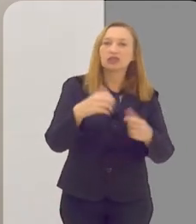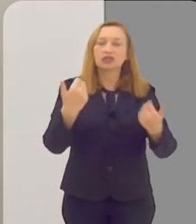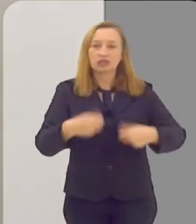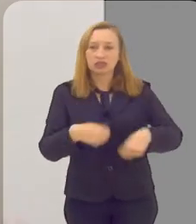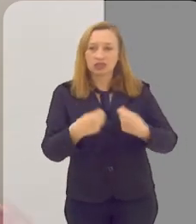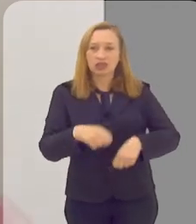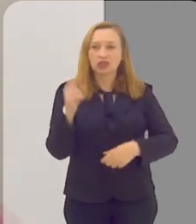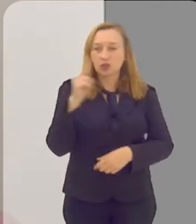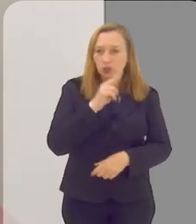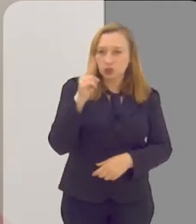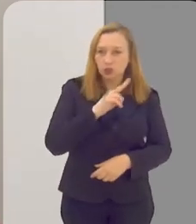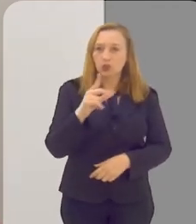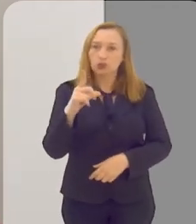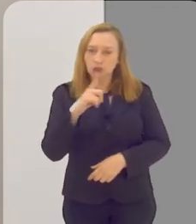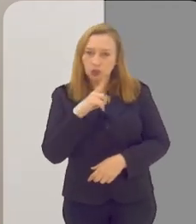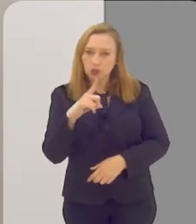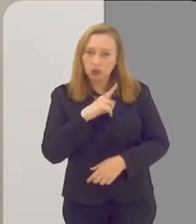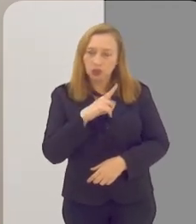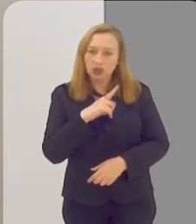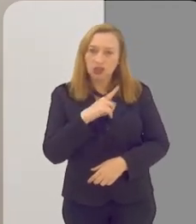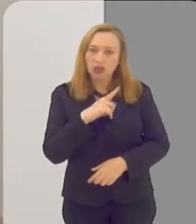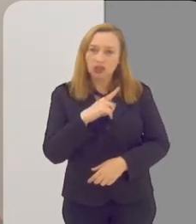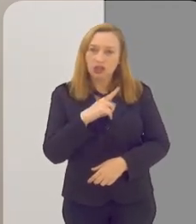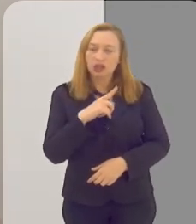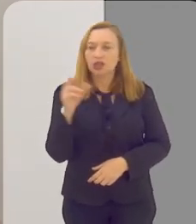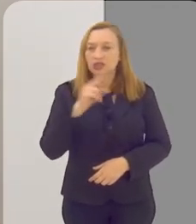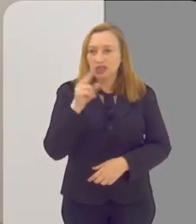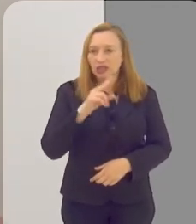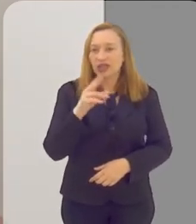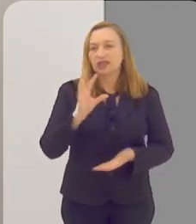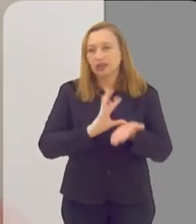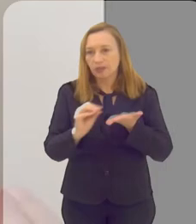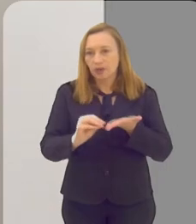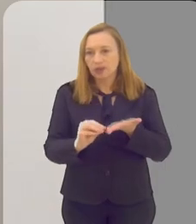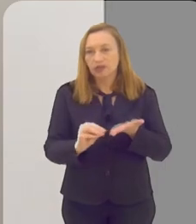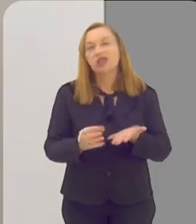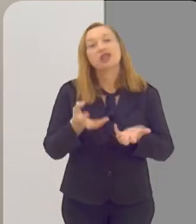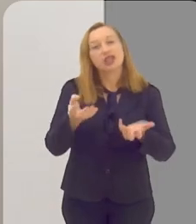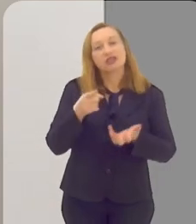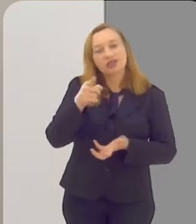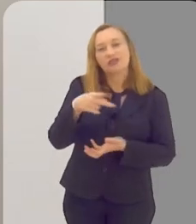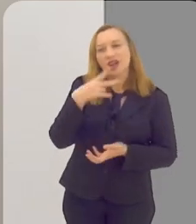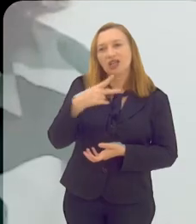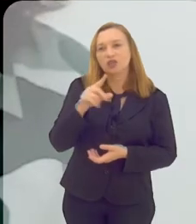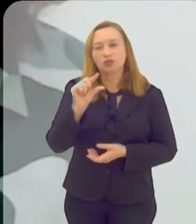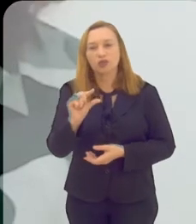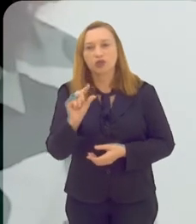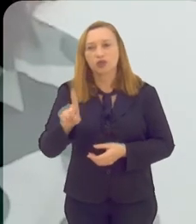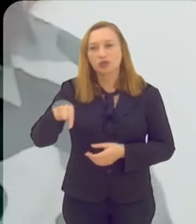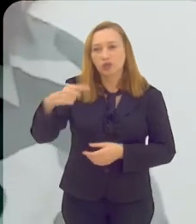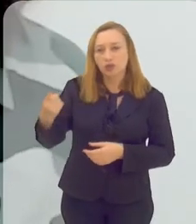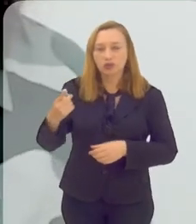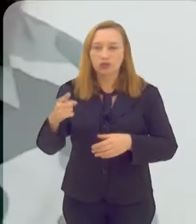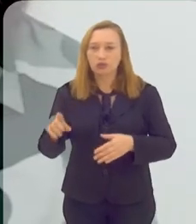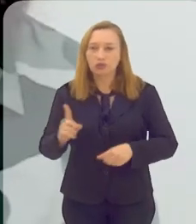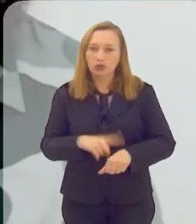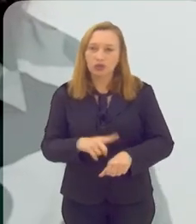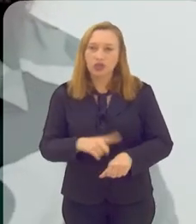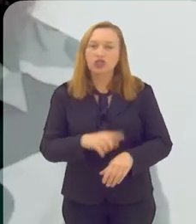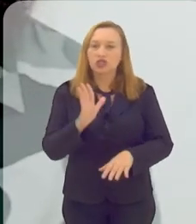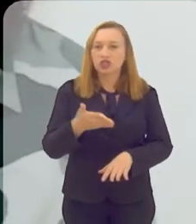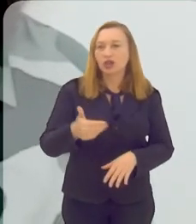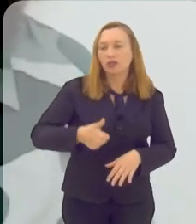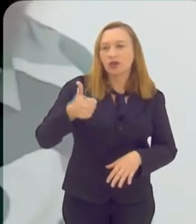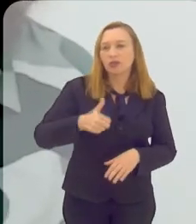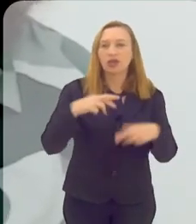possível dentro da necessidade urgente que a gente tem para acelerar essa pauta. E aí eu queria que você falasse um pouquinho sobre próximos